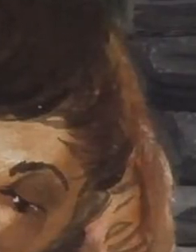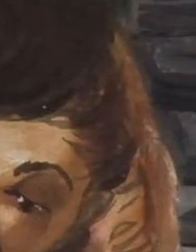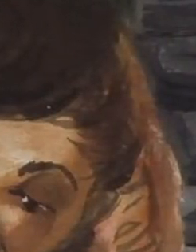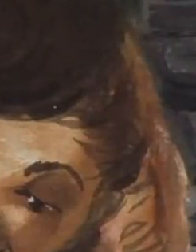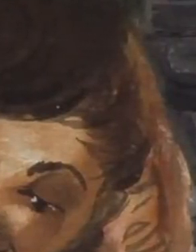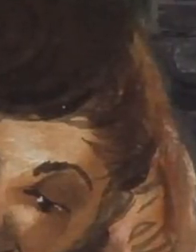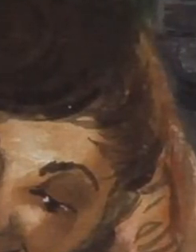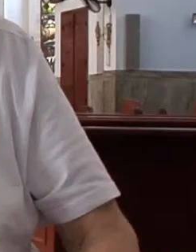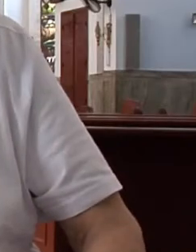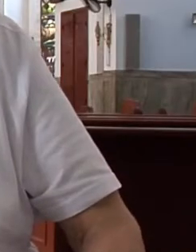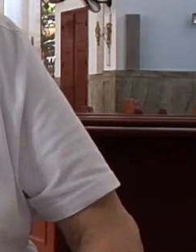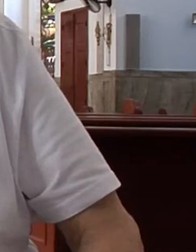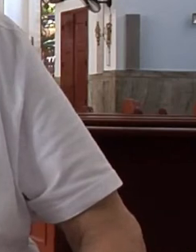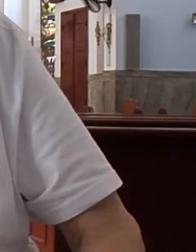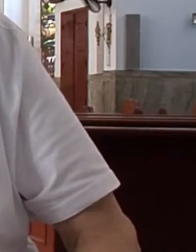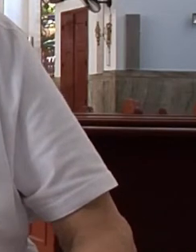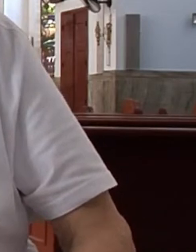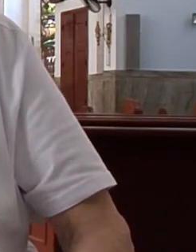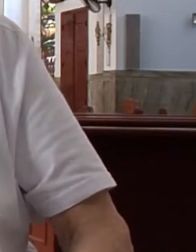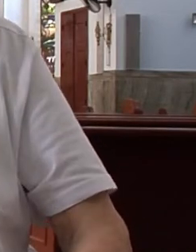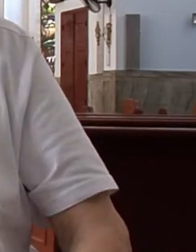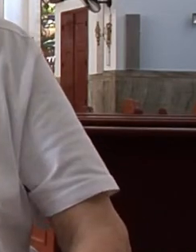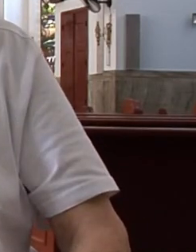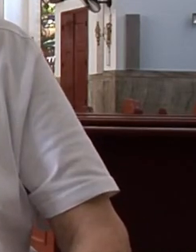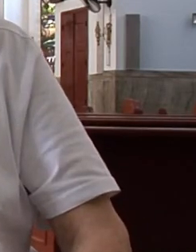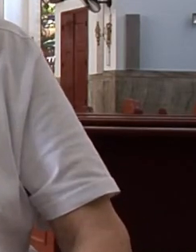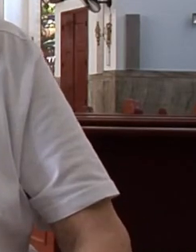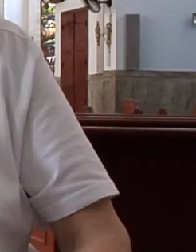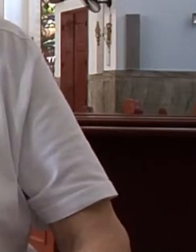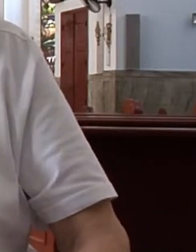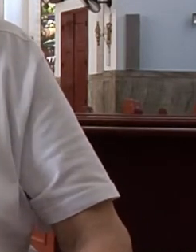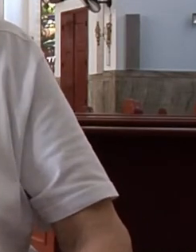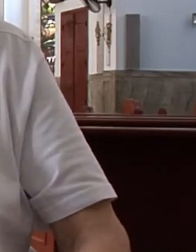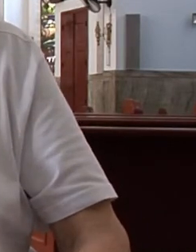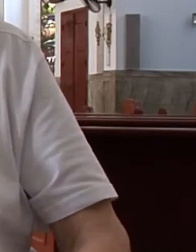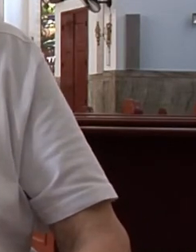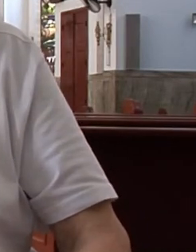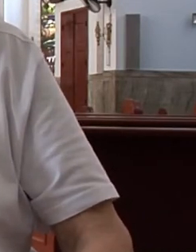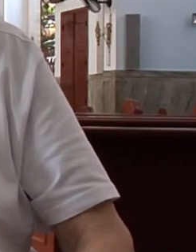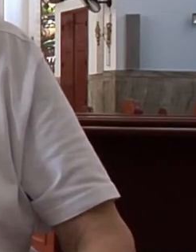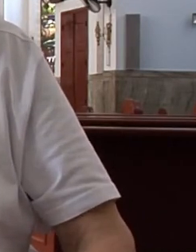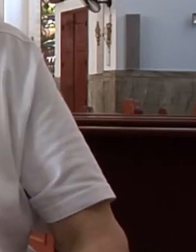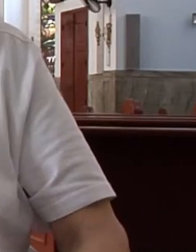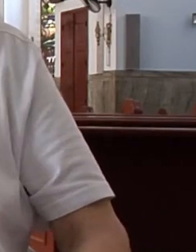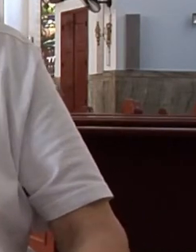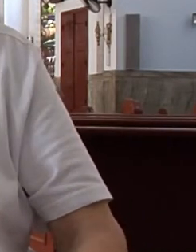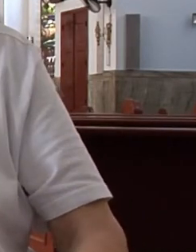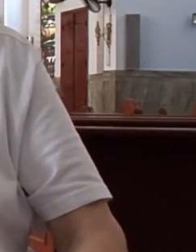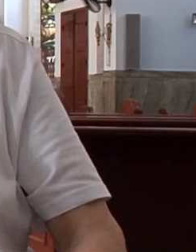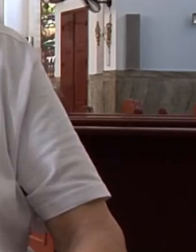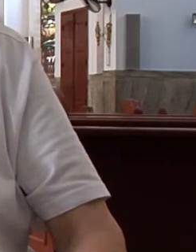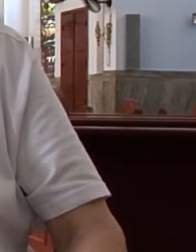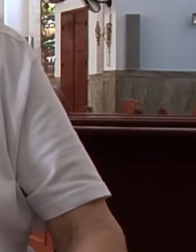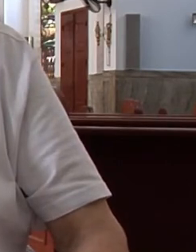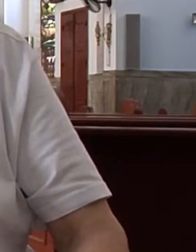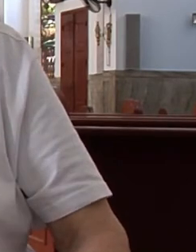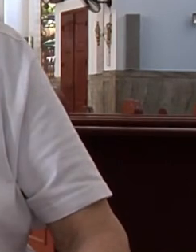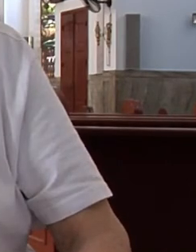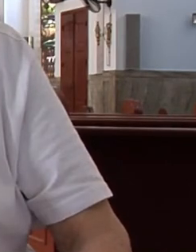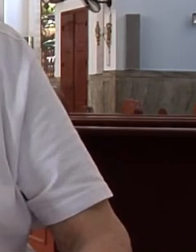A obra de arte, ela só existe no momento em que ela é vista pelo